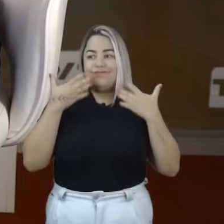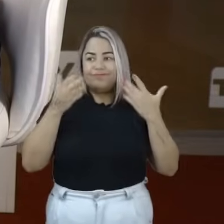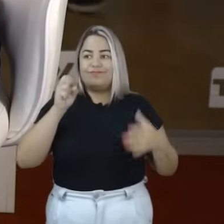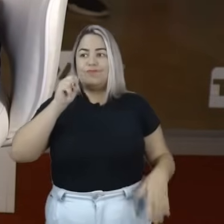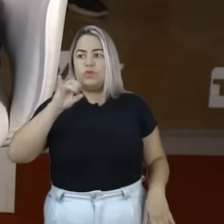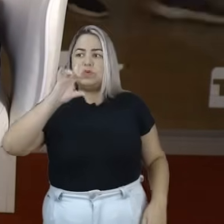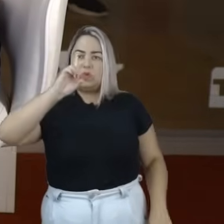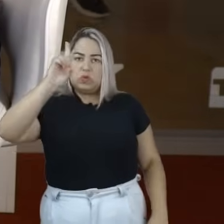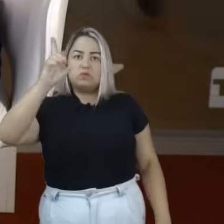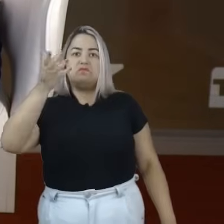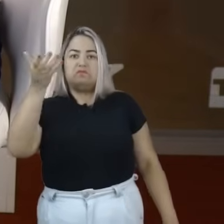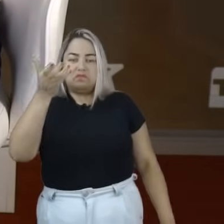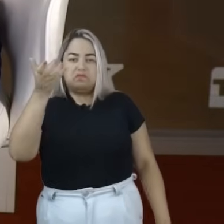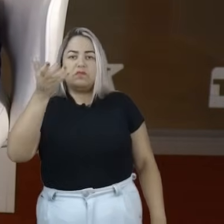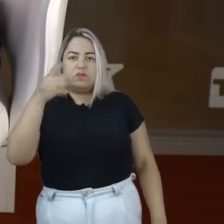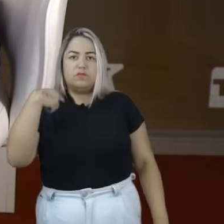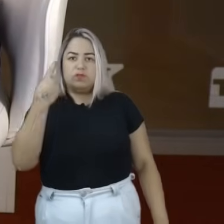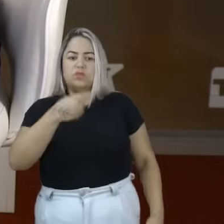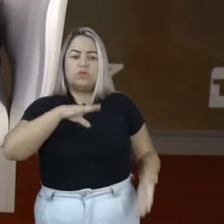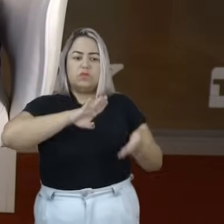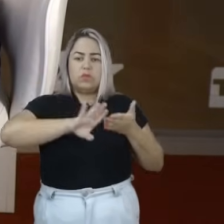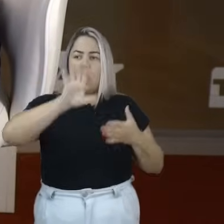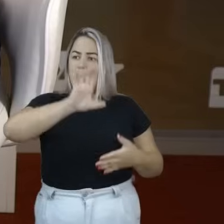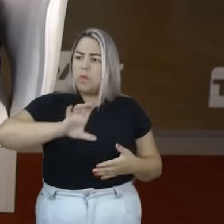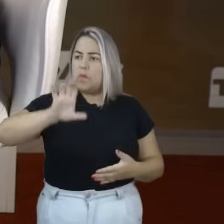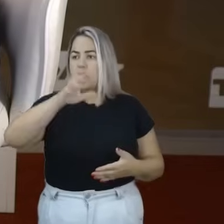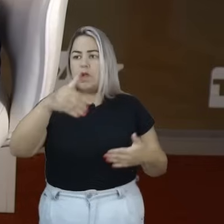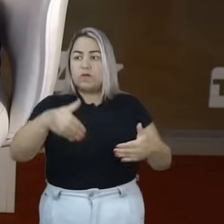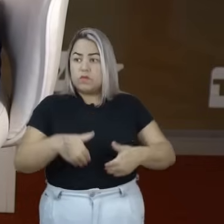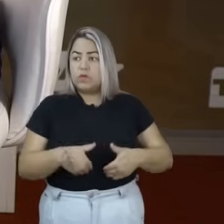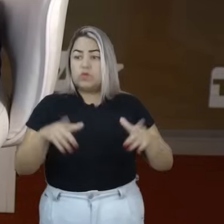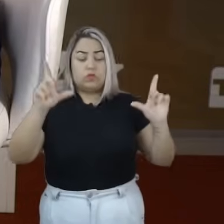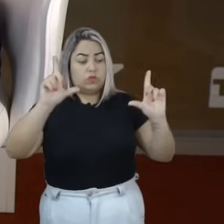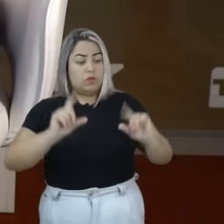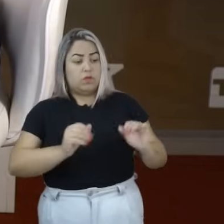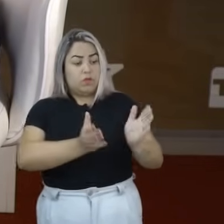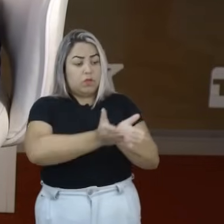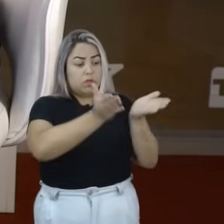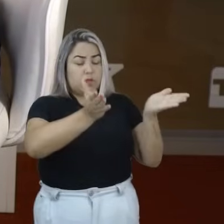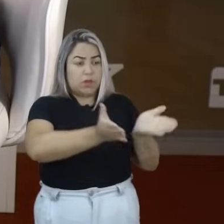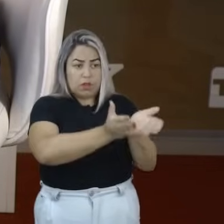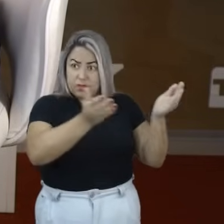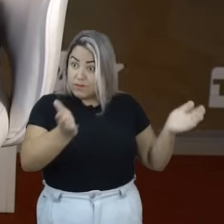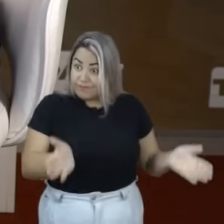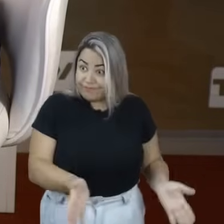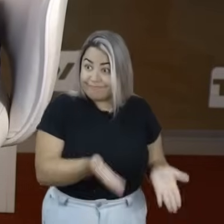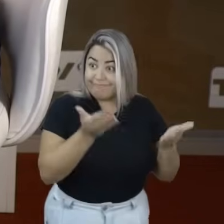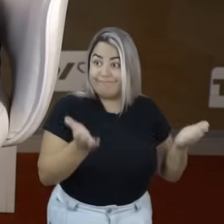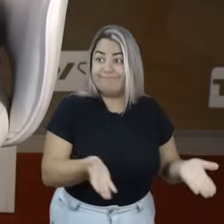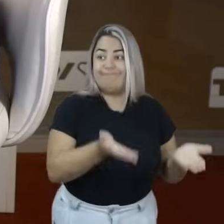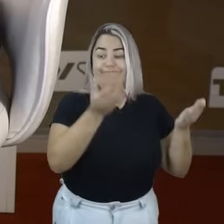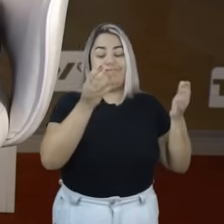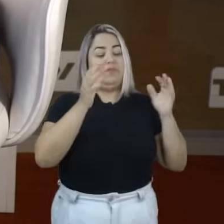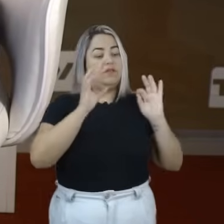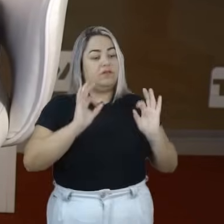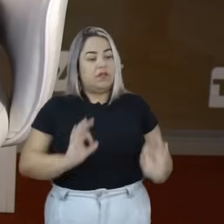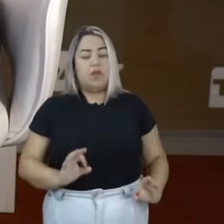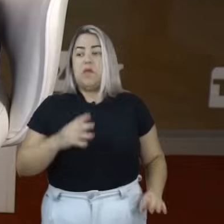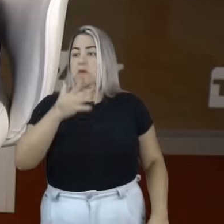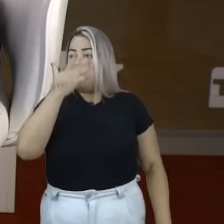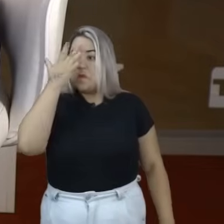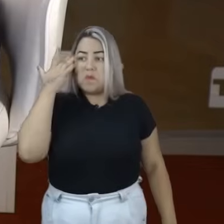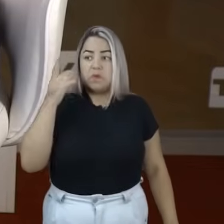tirar o Brasil do mapa da fome, vamos reduzir a pobreza, vamos ter essa promoção da dignidade, moradia para quem não